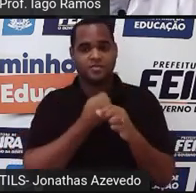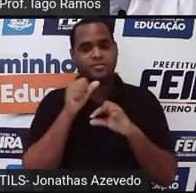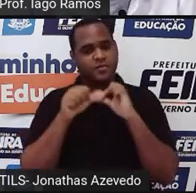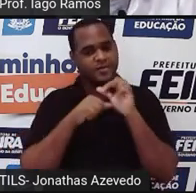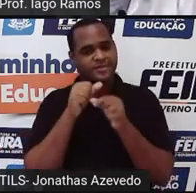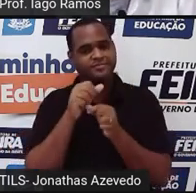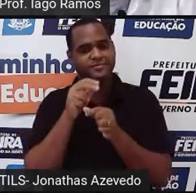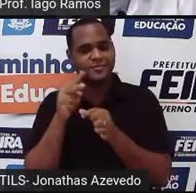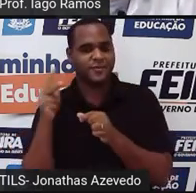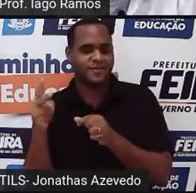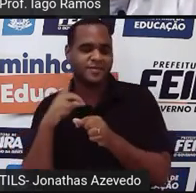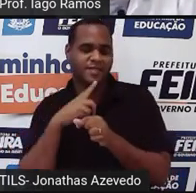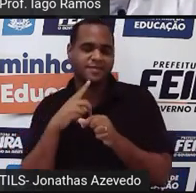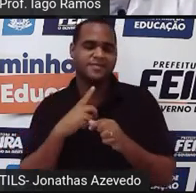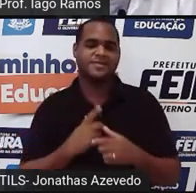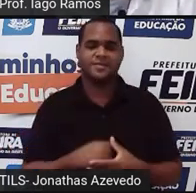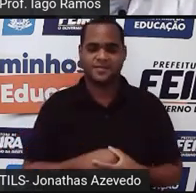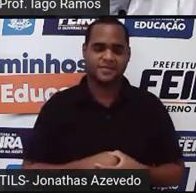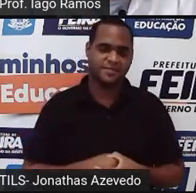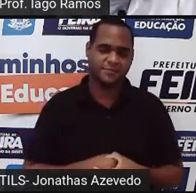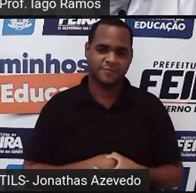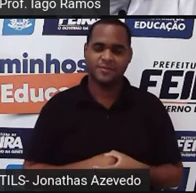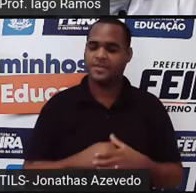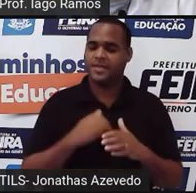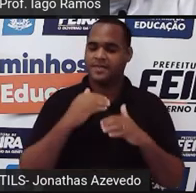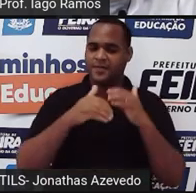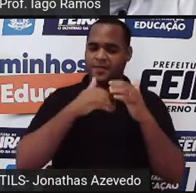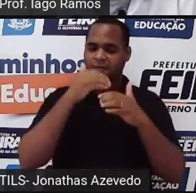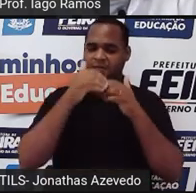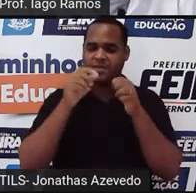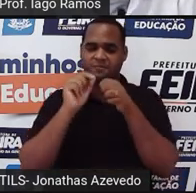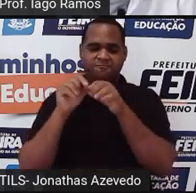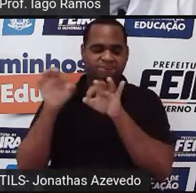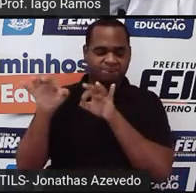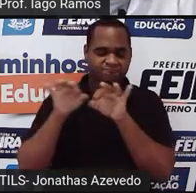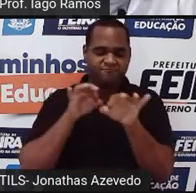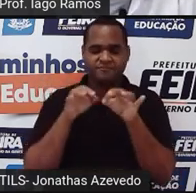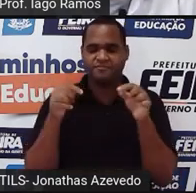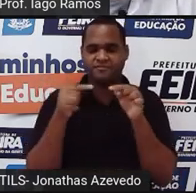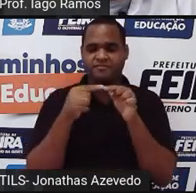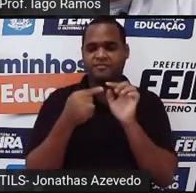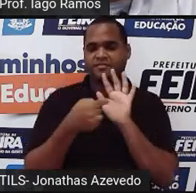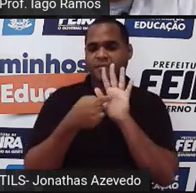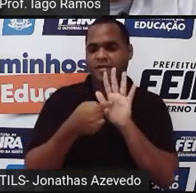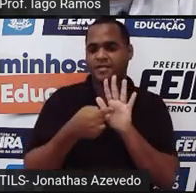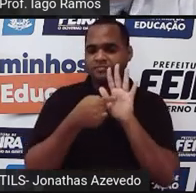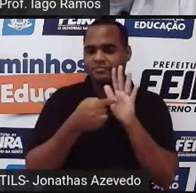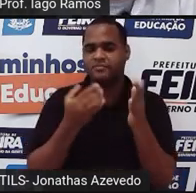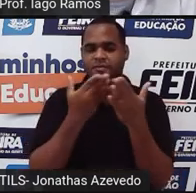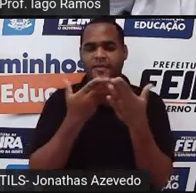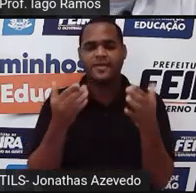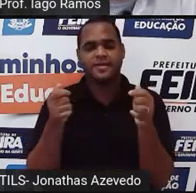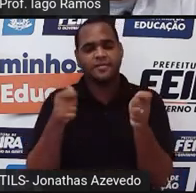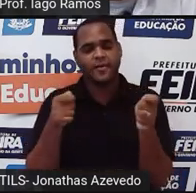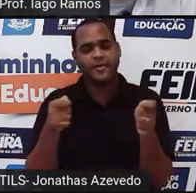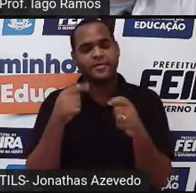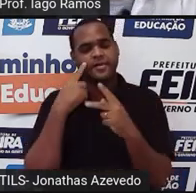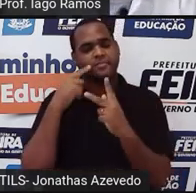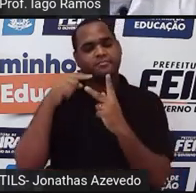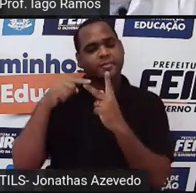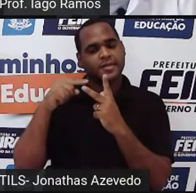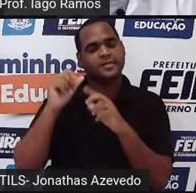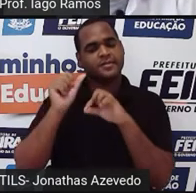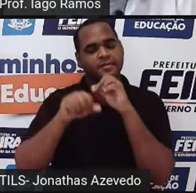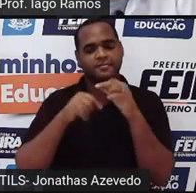lados em todo esse processo que eu tô fazendo É para te mostrar o porquê que a potência do